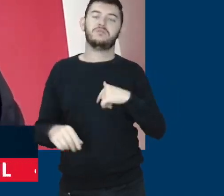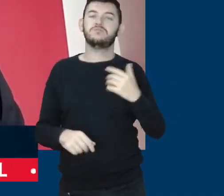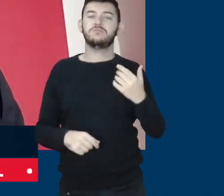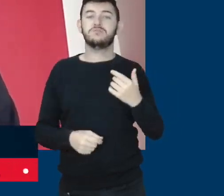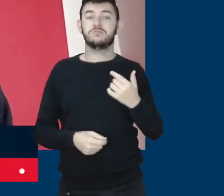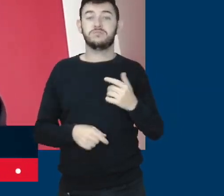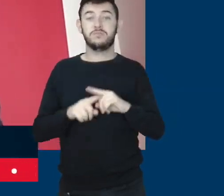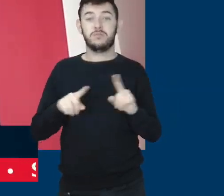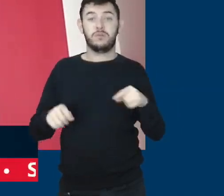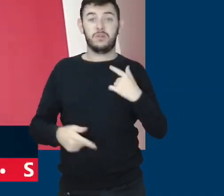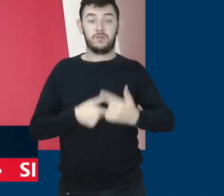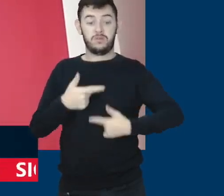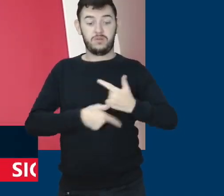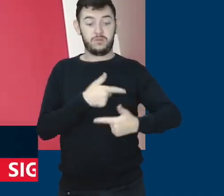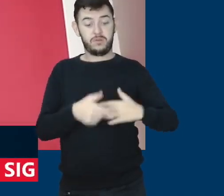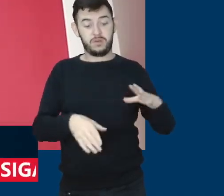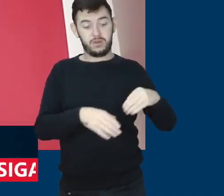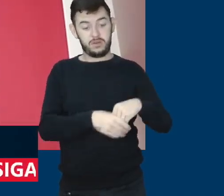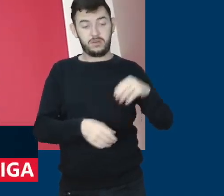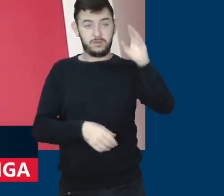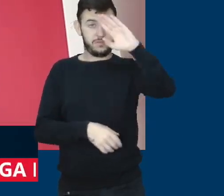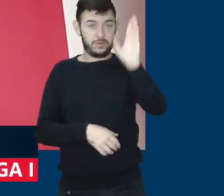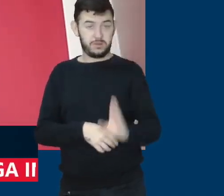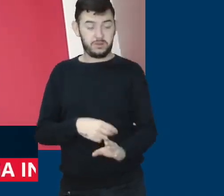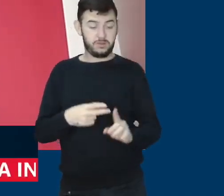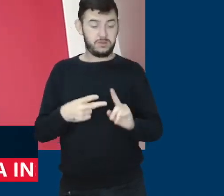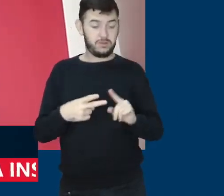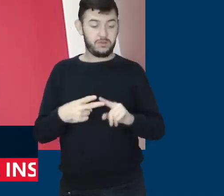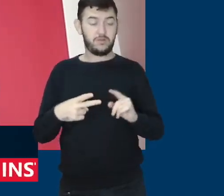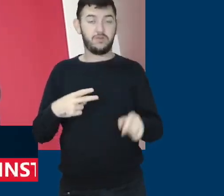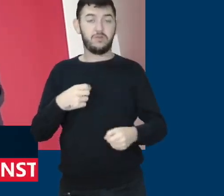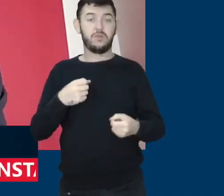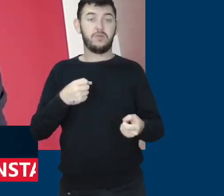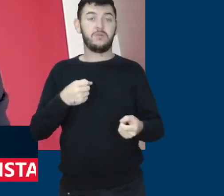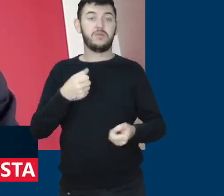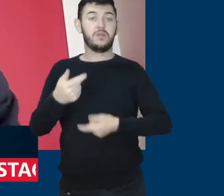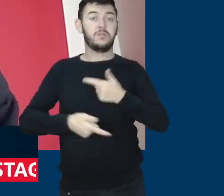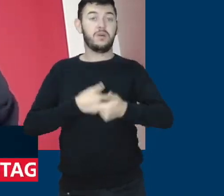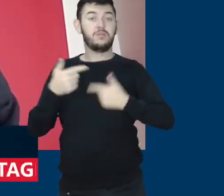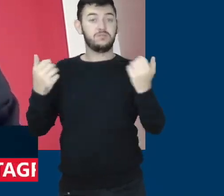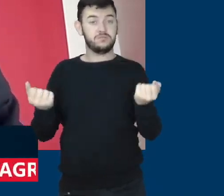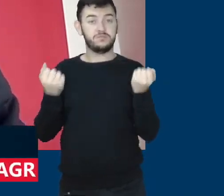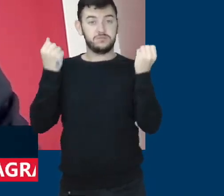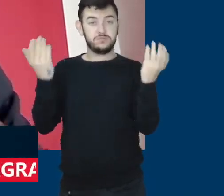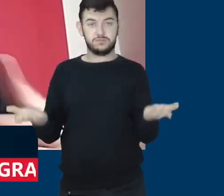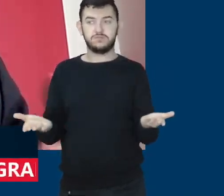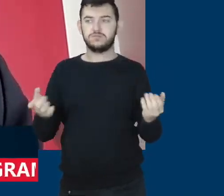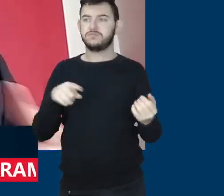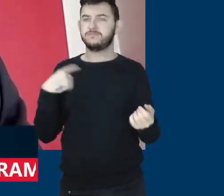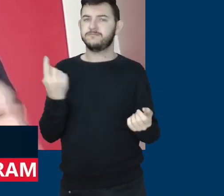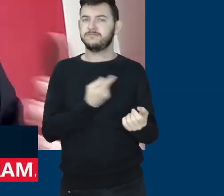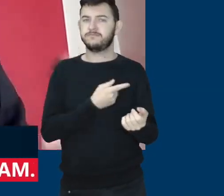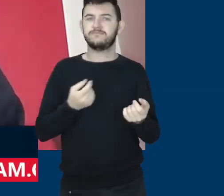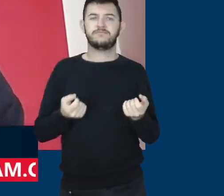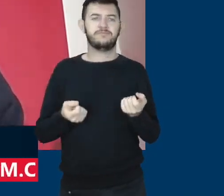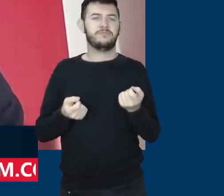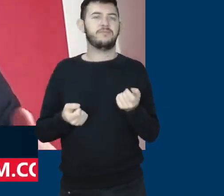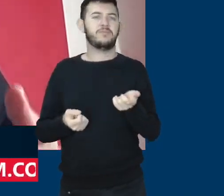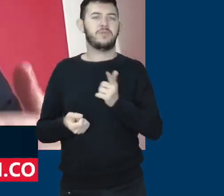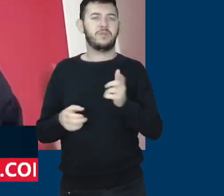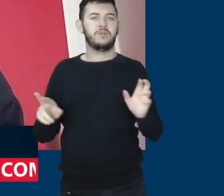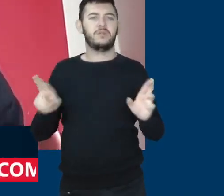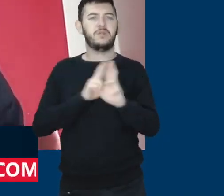nosso interno. Mas o outro pilar foi o trabalho externo, onde, digamos, é a partir dessa